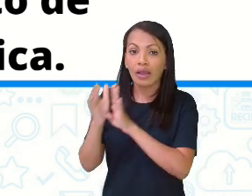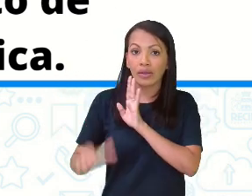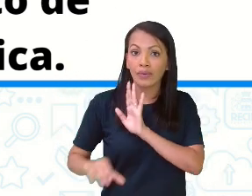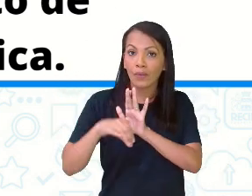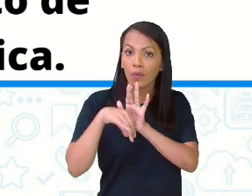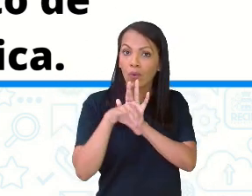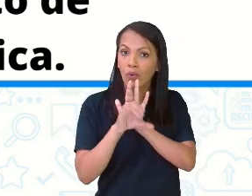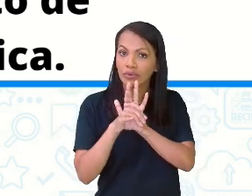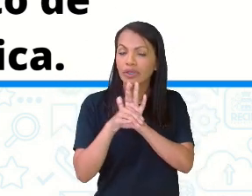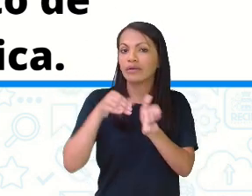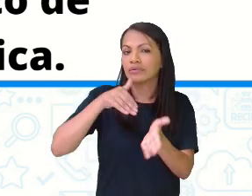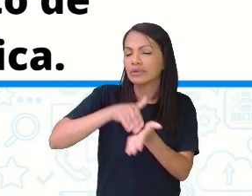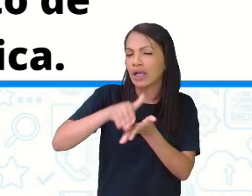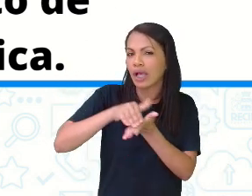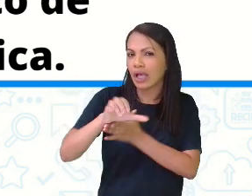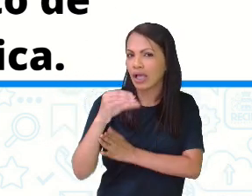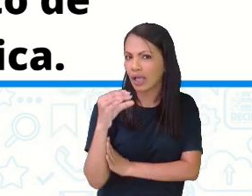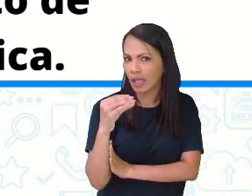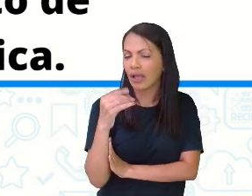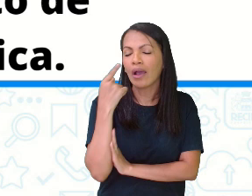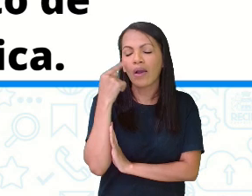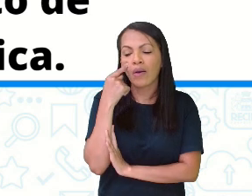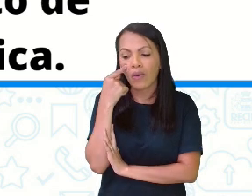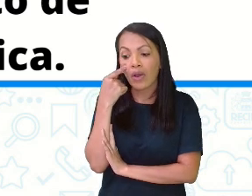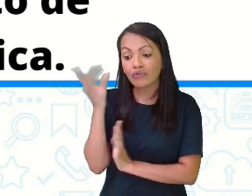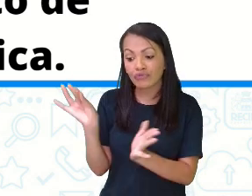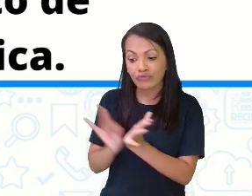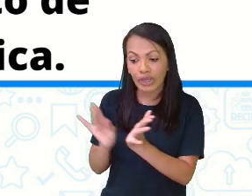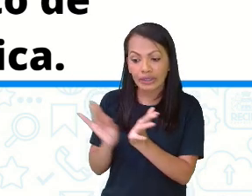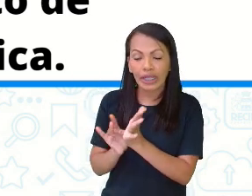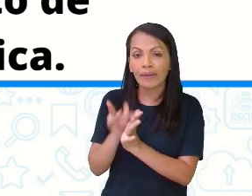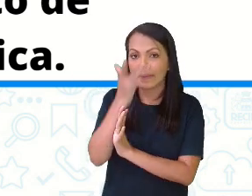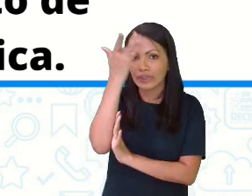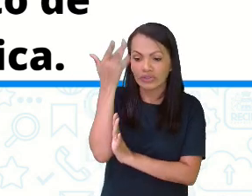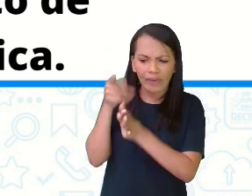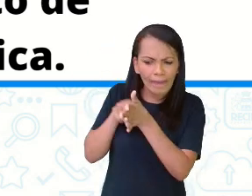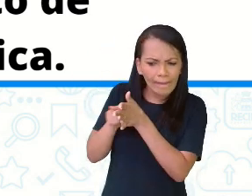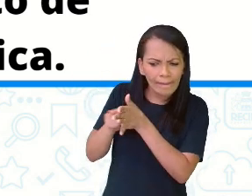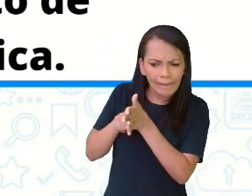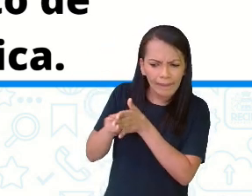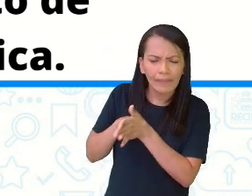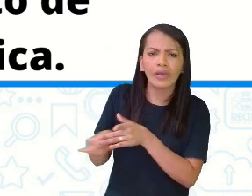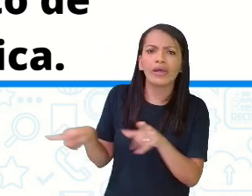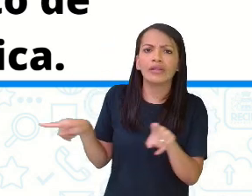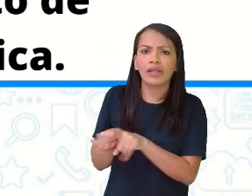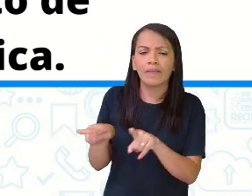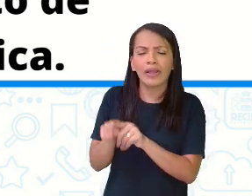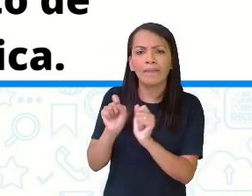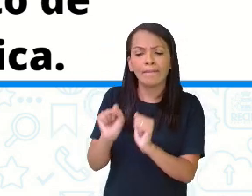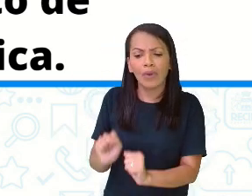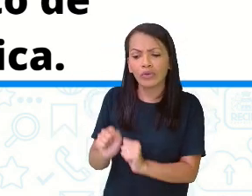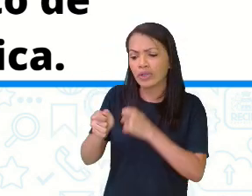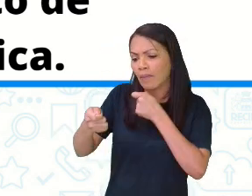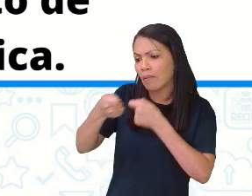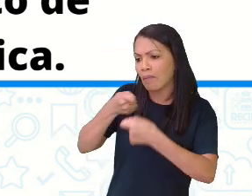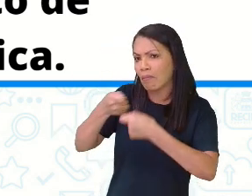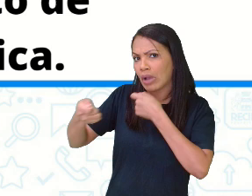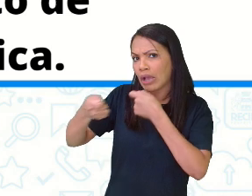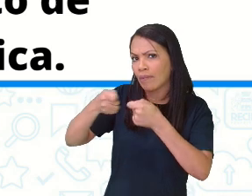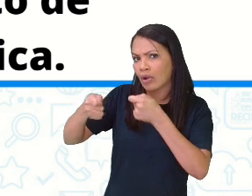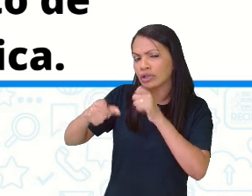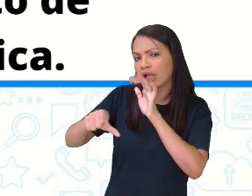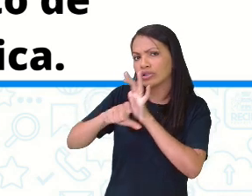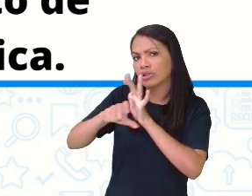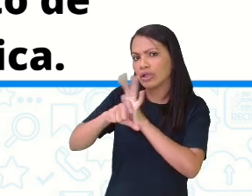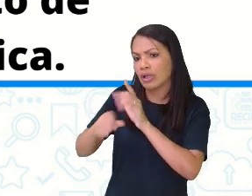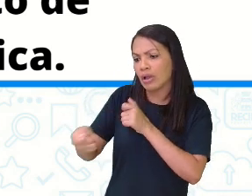científicos validados pelos pesquisadores e podem aparecer em formato de reportagem, que a gente acabou de ver